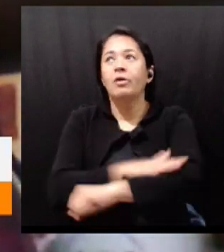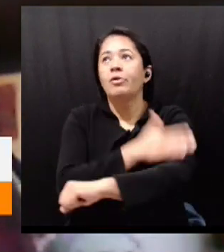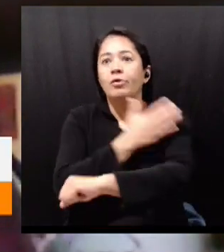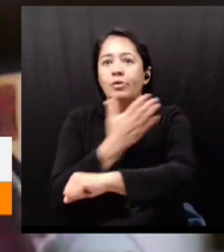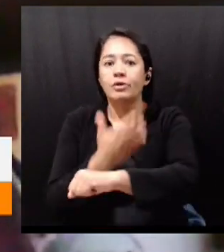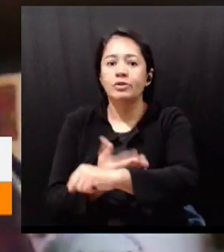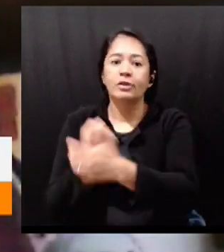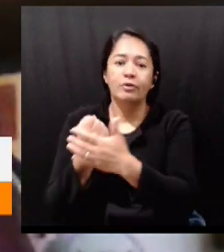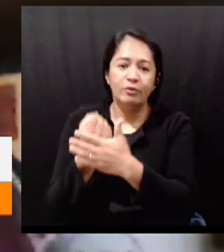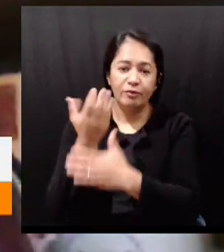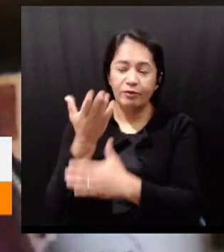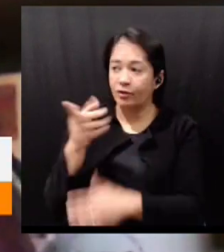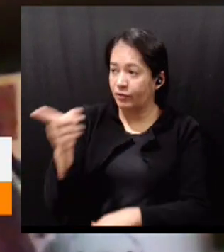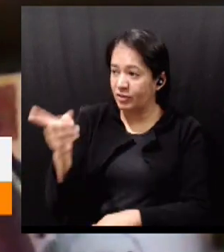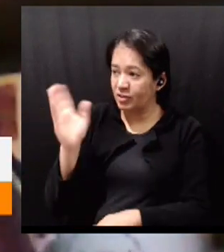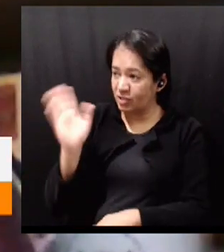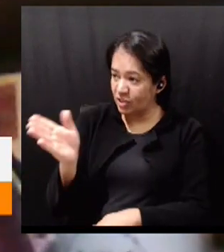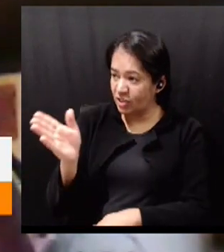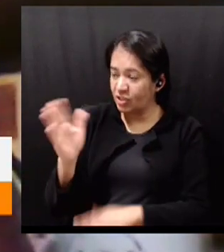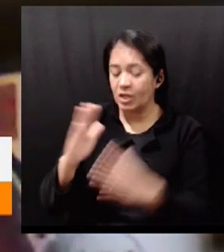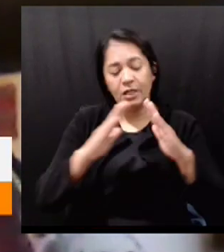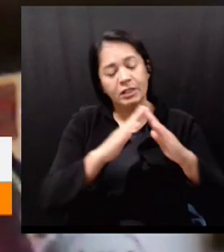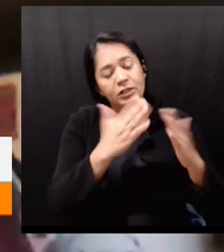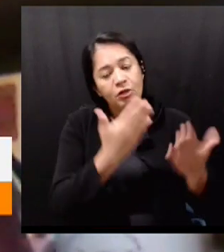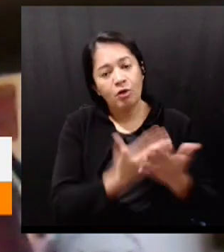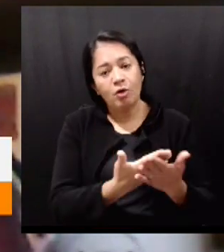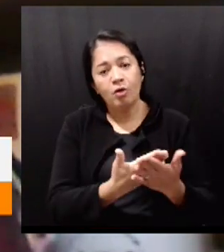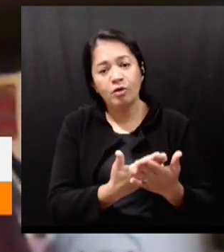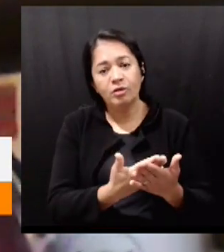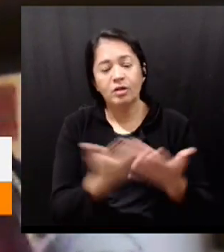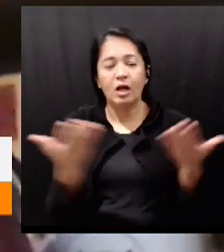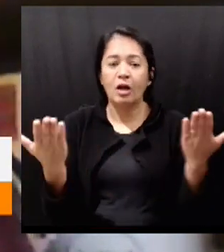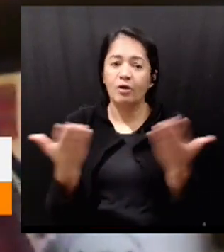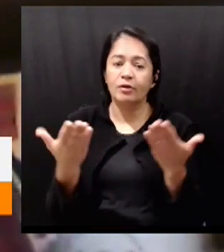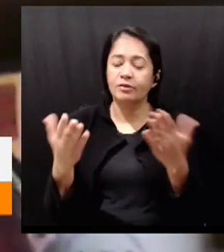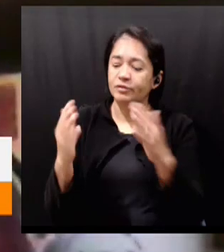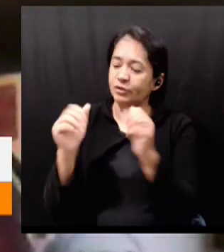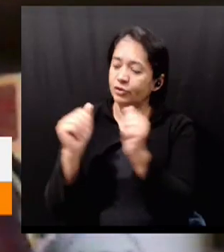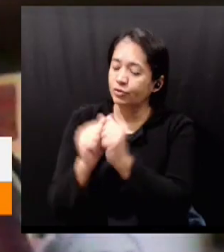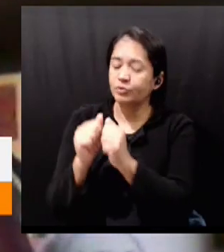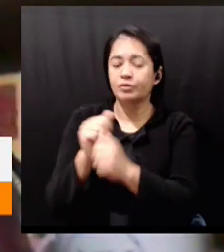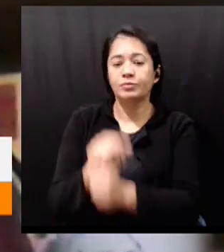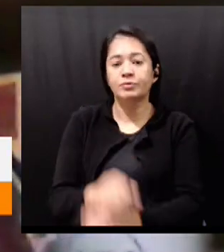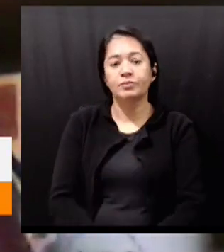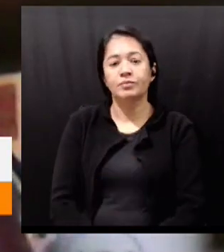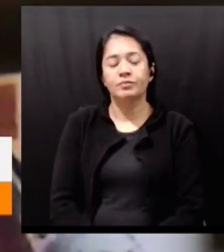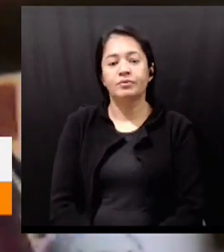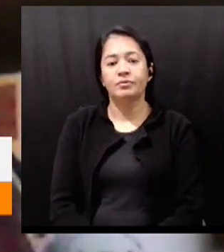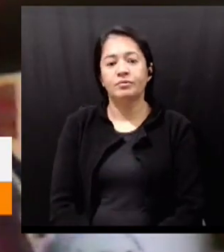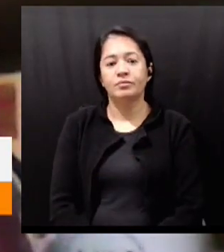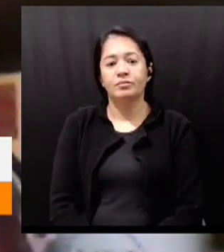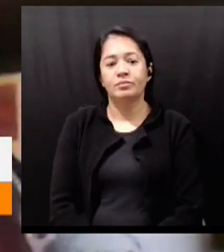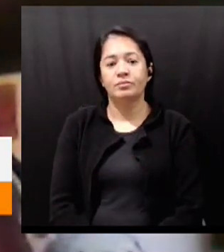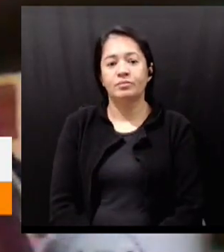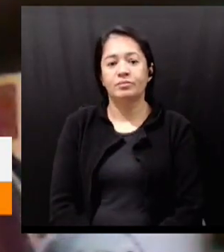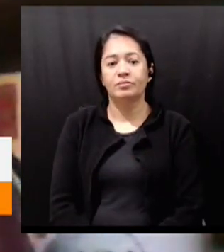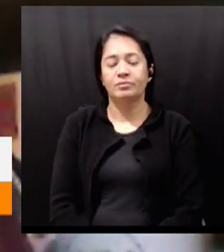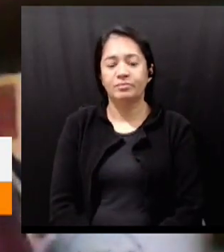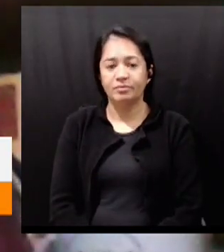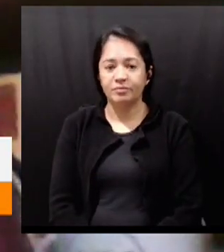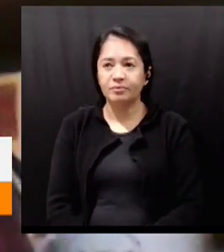vocês já ficaram na escola, então eu vou ficar aqui junto. Bom, uma coisa que eu sempre